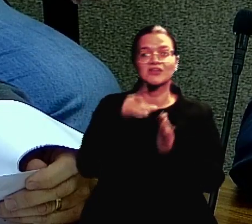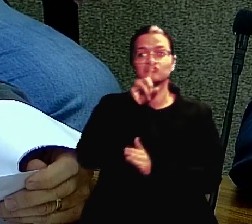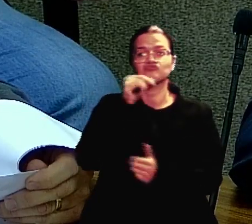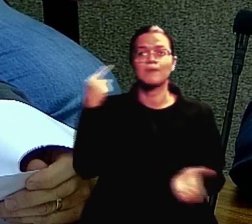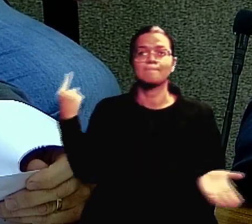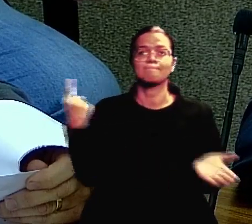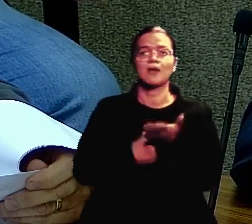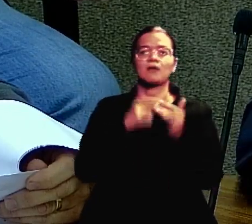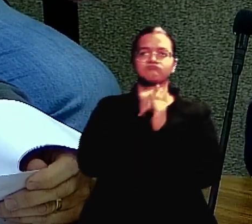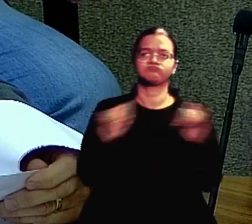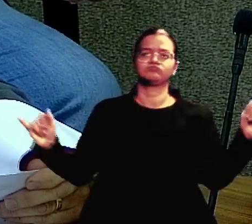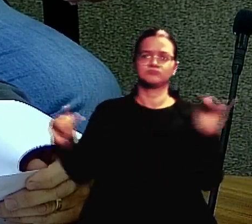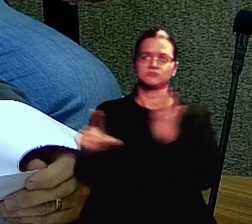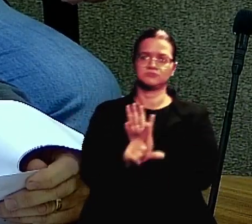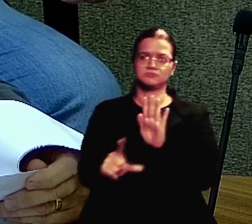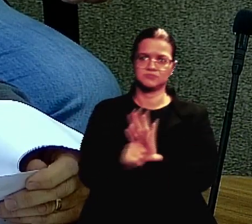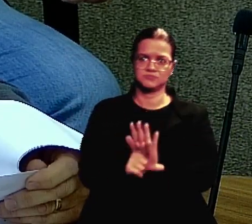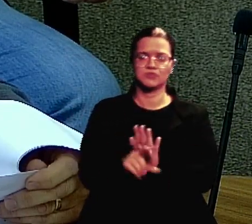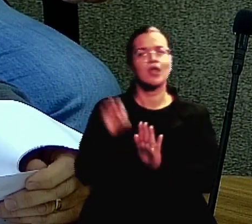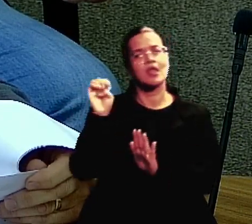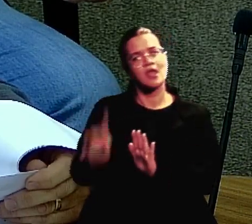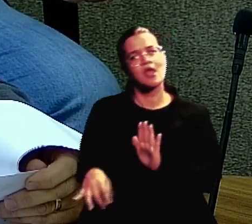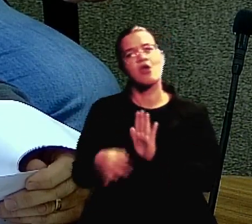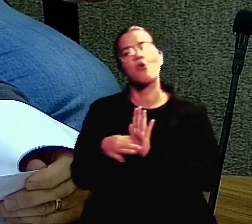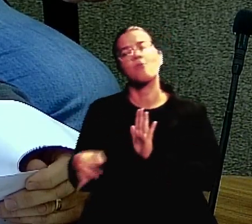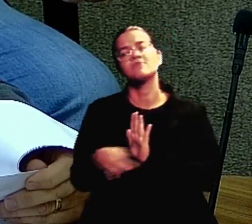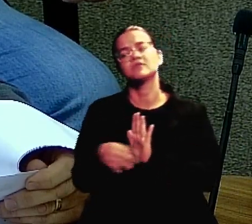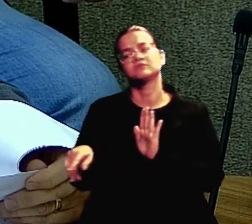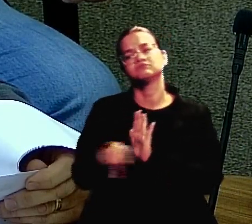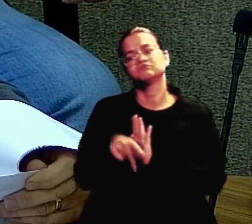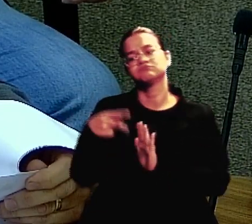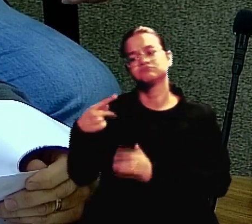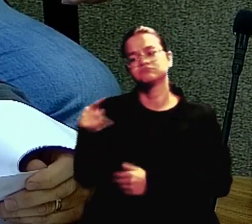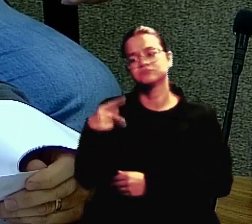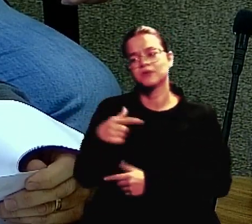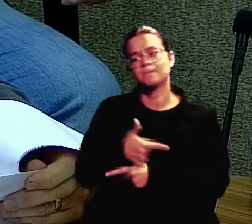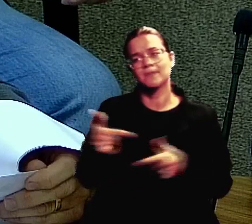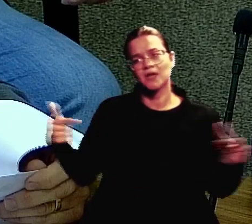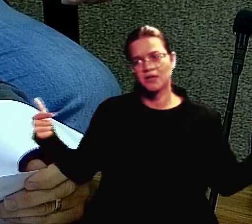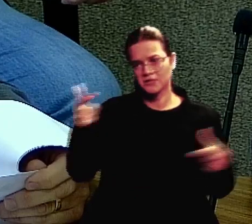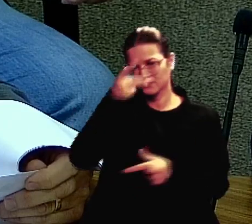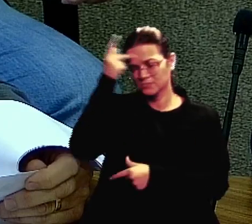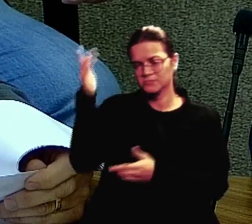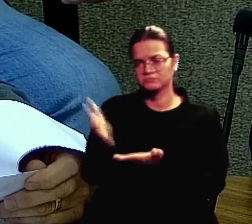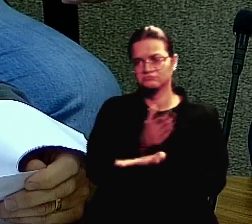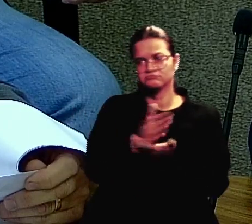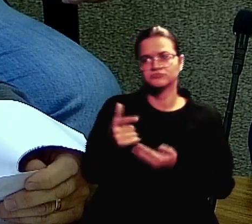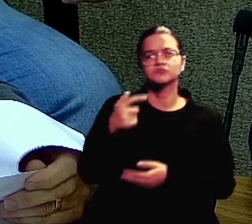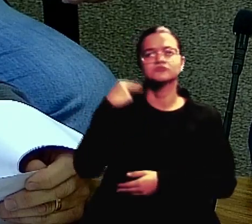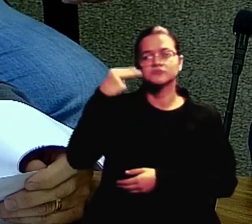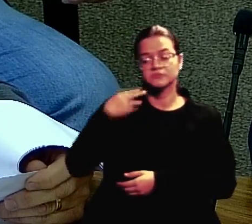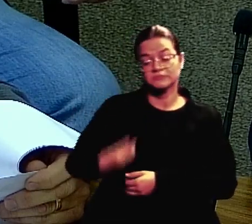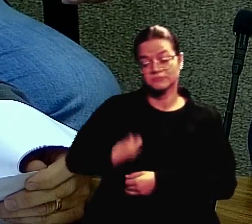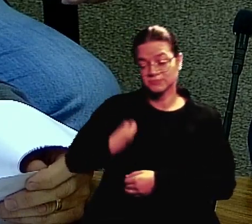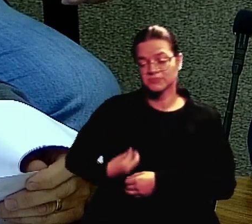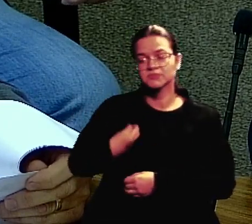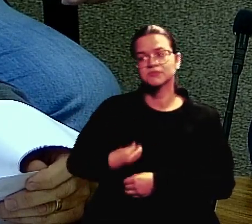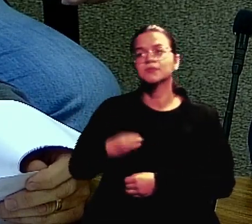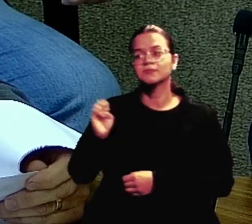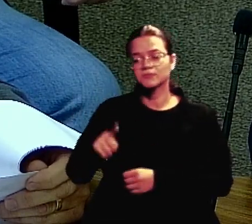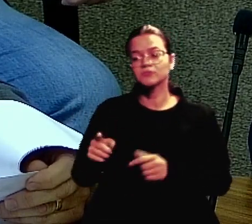dessa lei. Essa foi a sugestão da maioria dos vereadores aqui presentes para